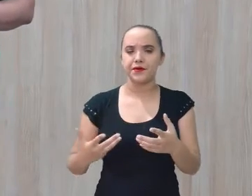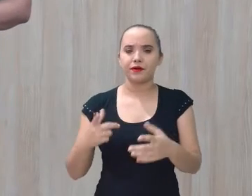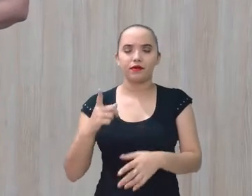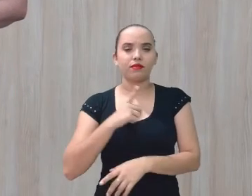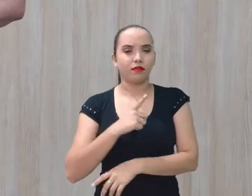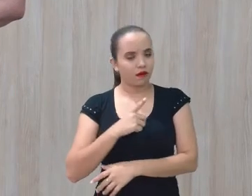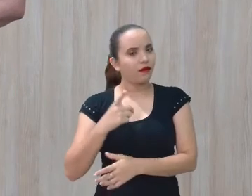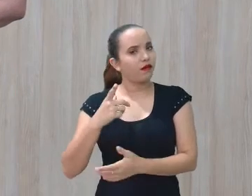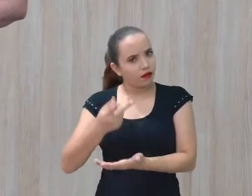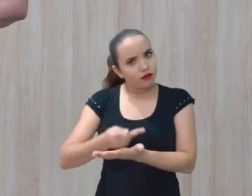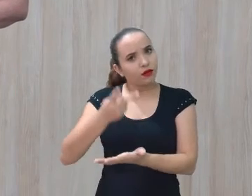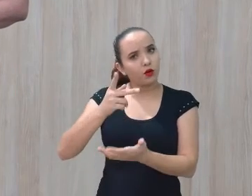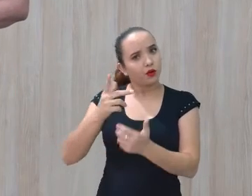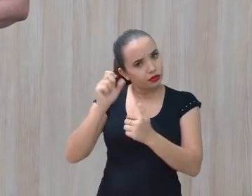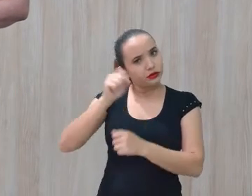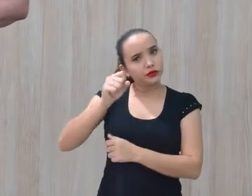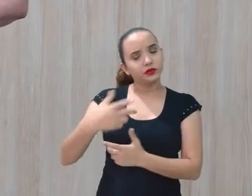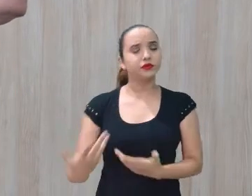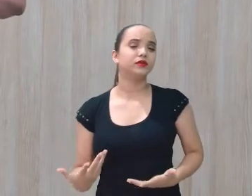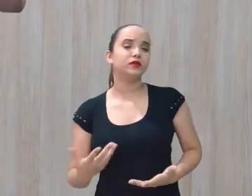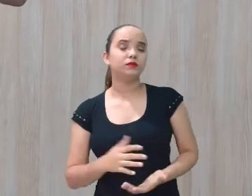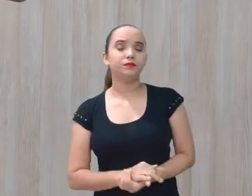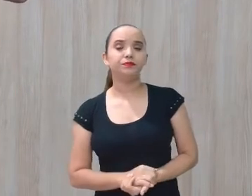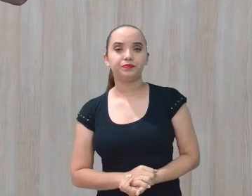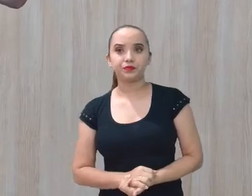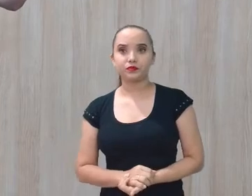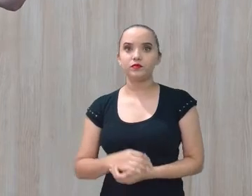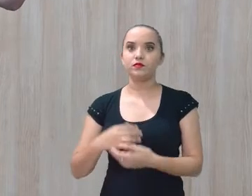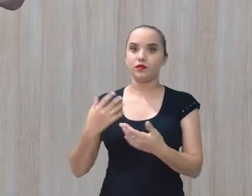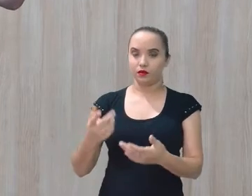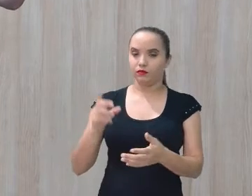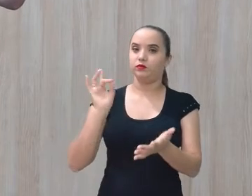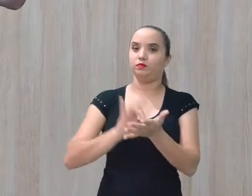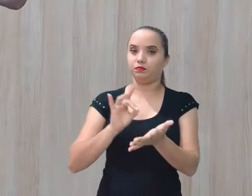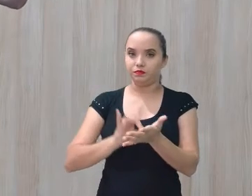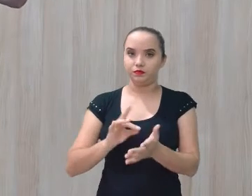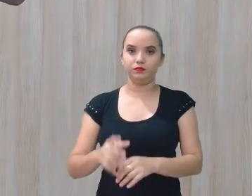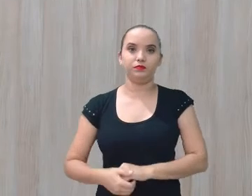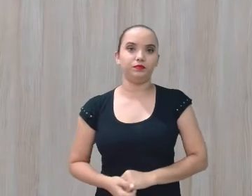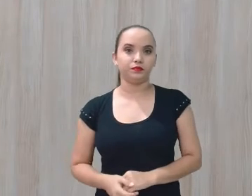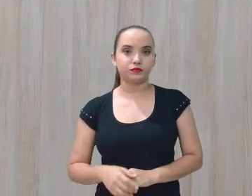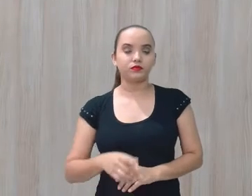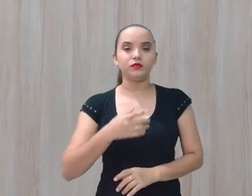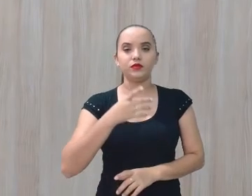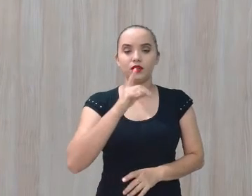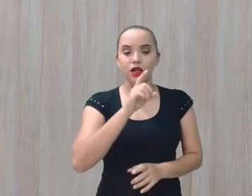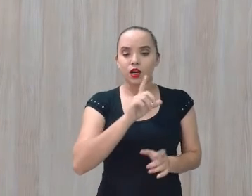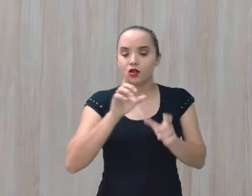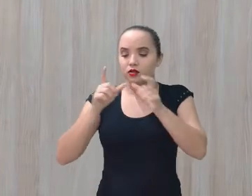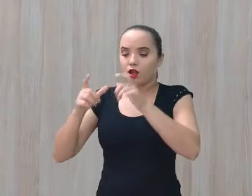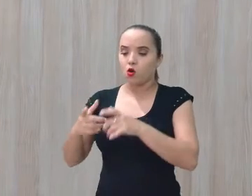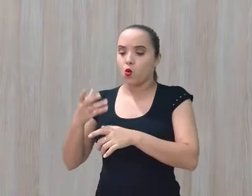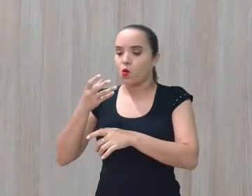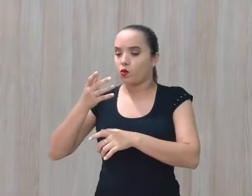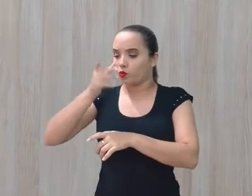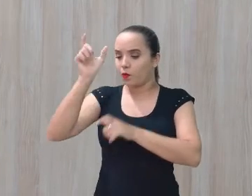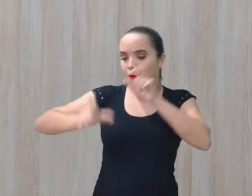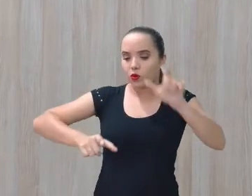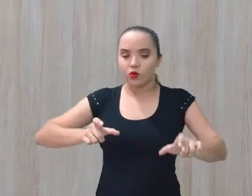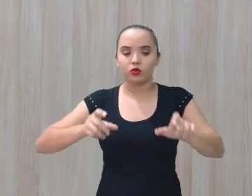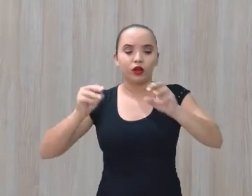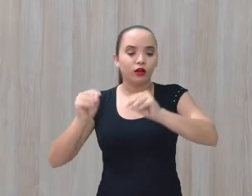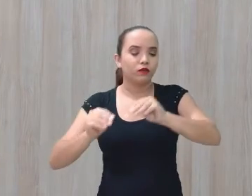esses acontecimentos. Então, realmente, eles saem da vida real e vão assistir um filme. E